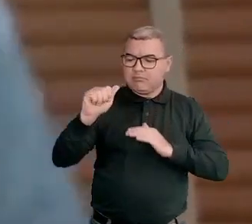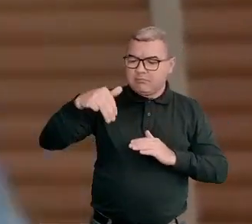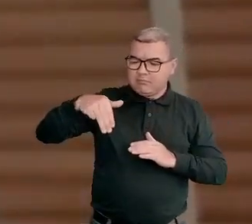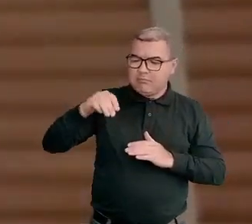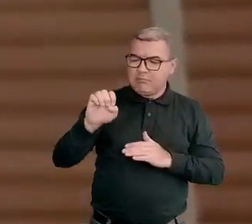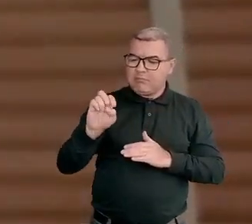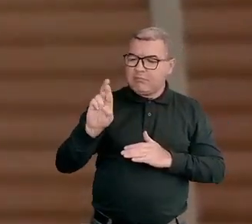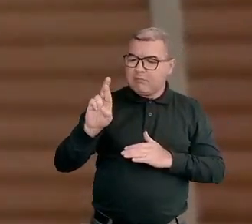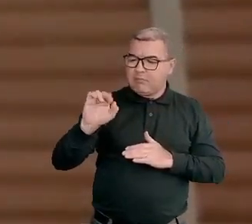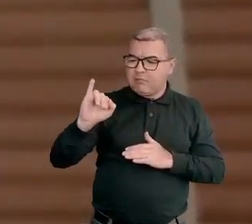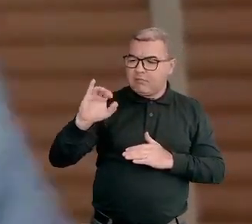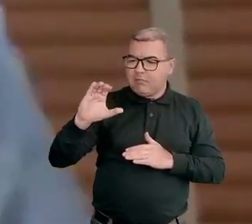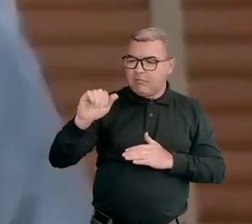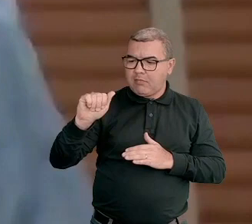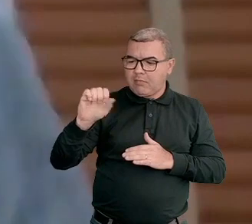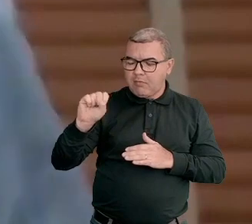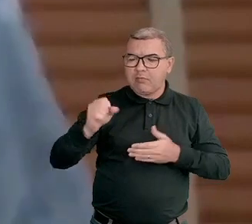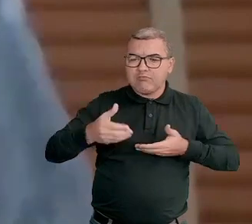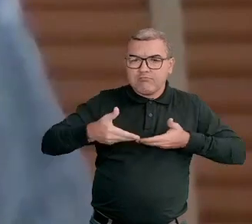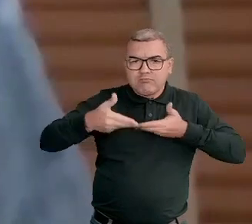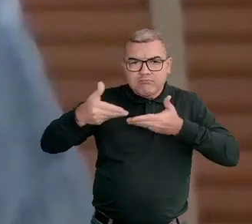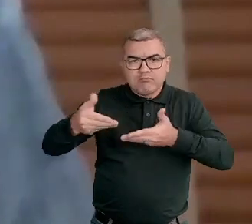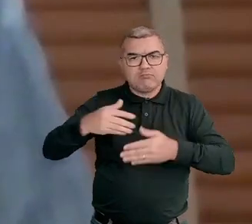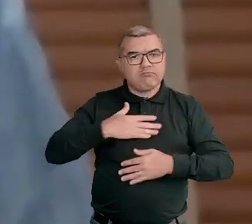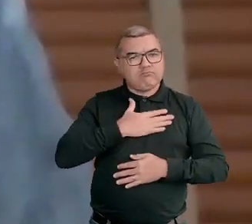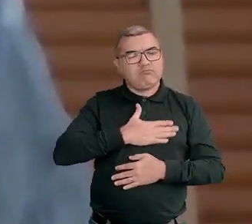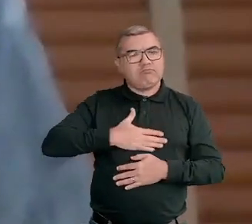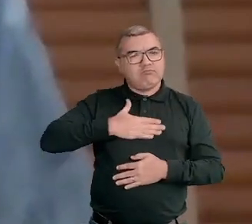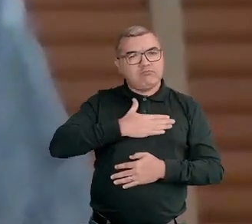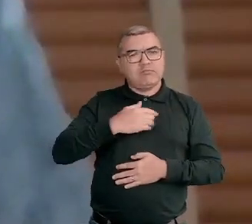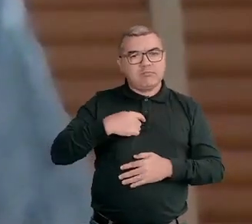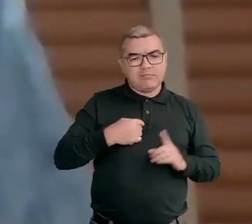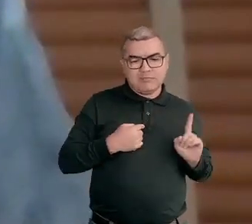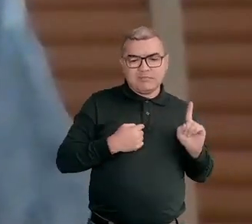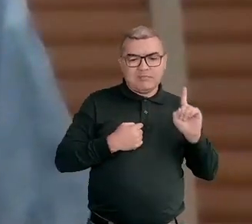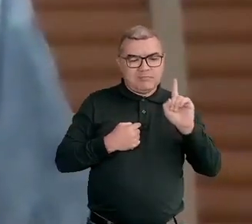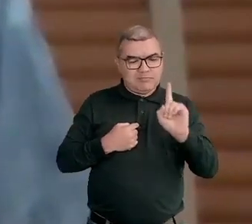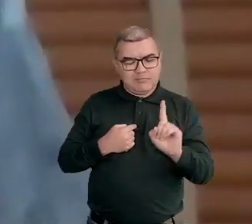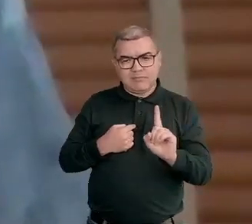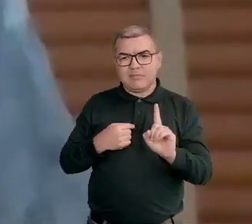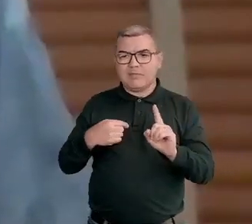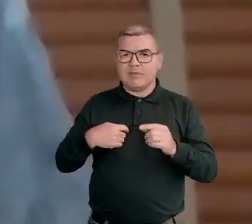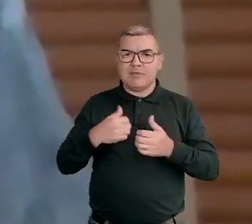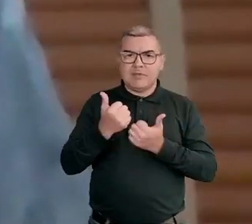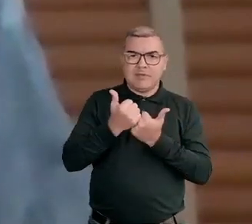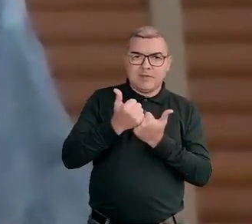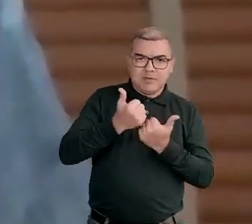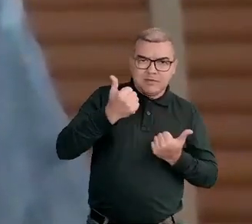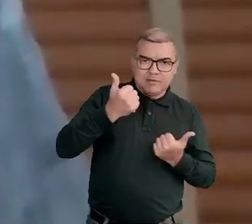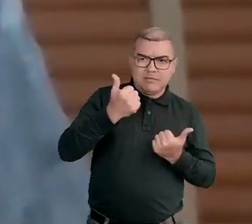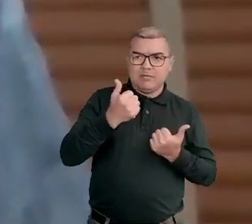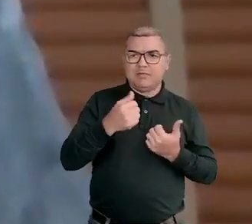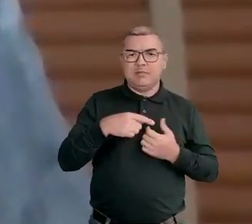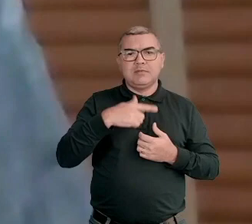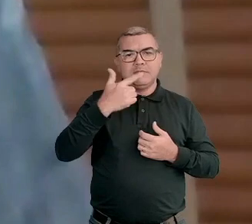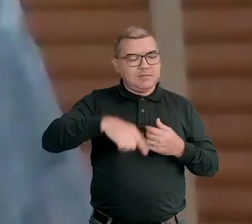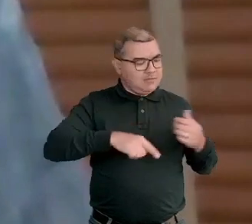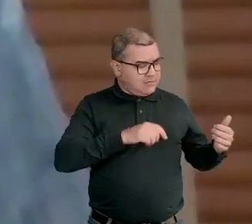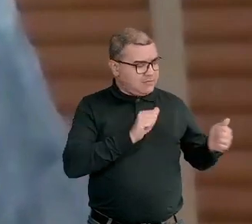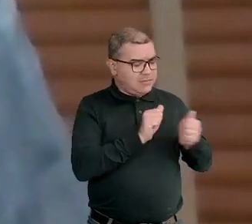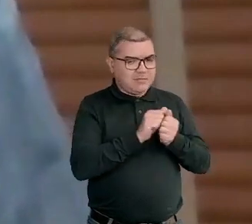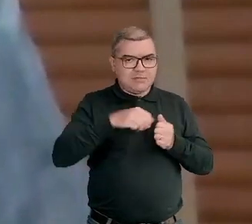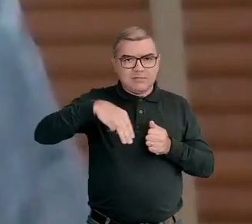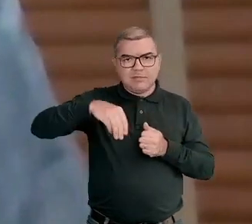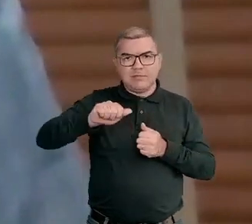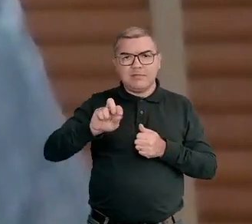gentil convite e que nos honra muito. Eu aqui como representante, junto com Margarete, da